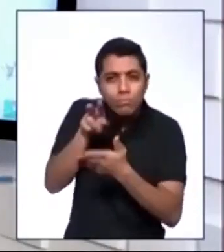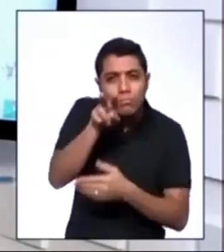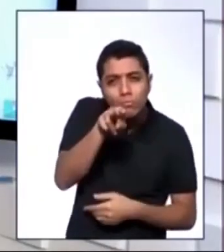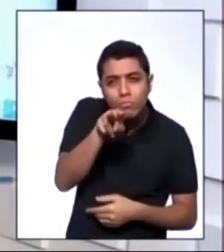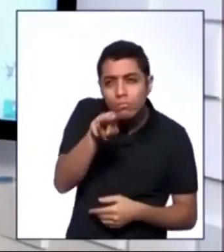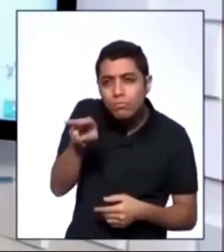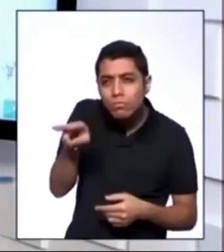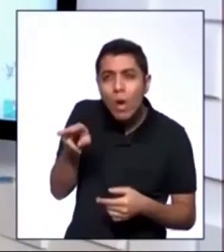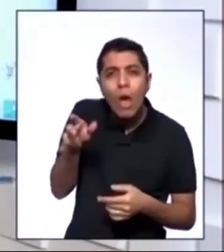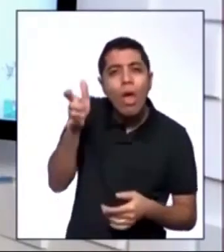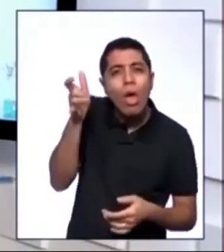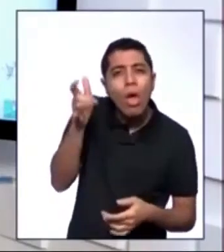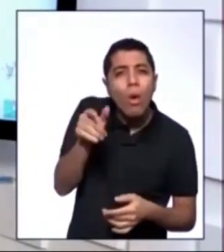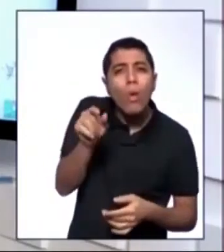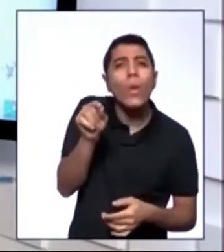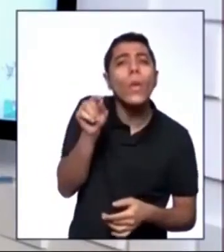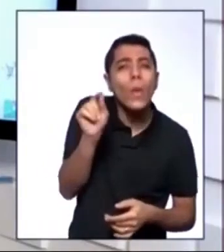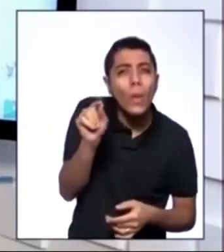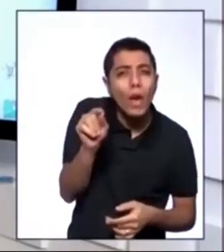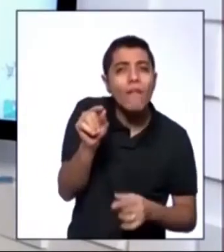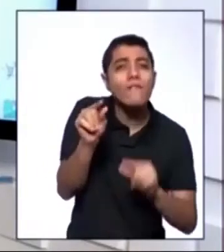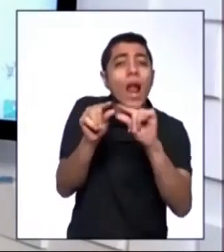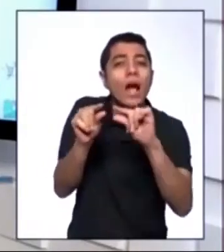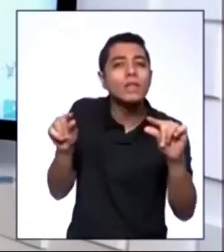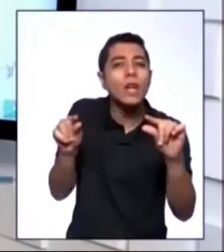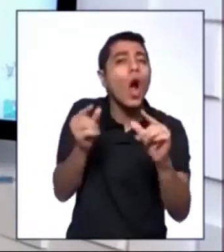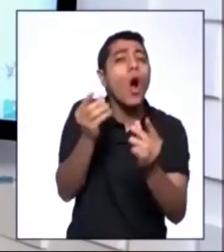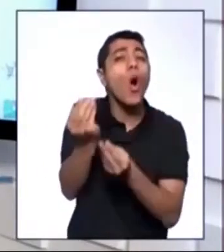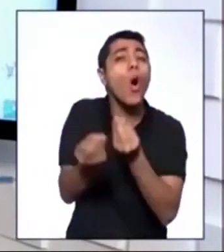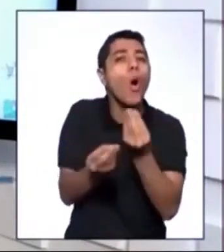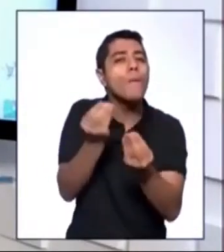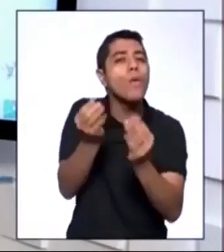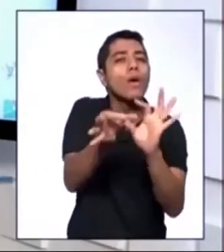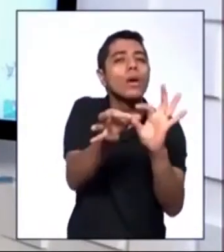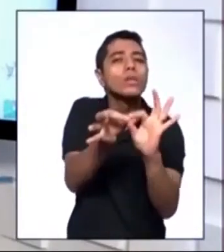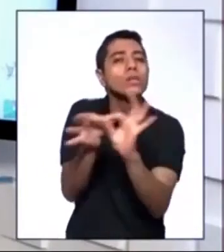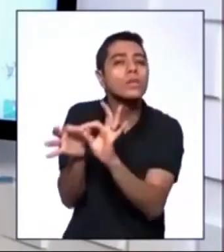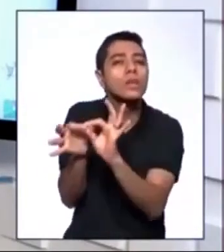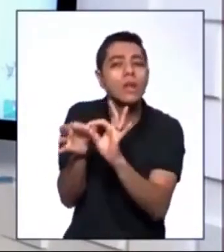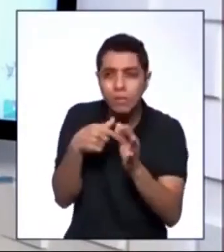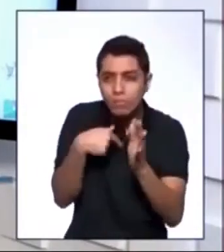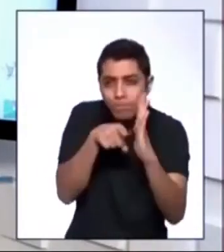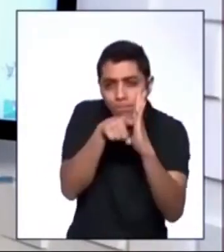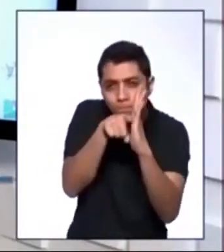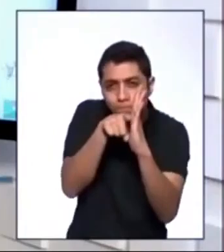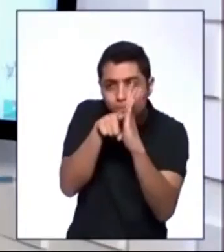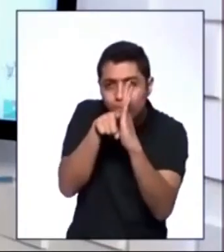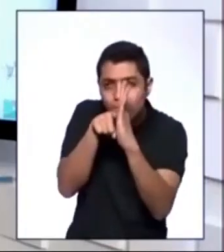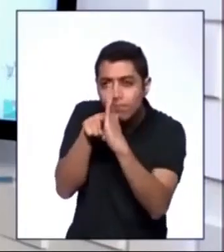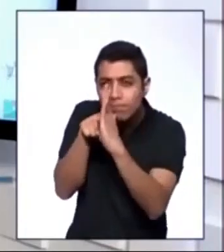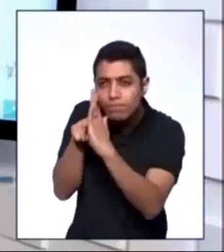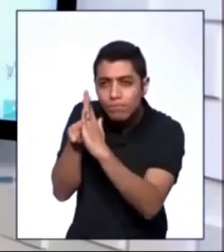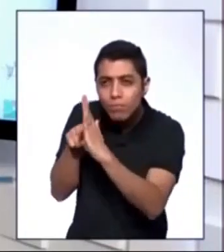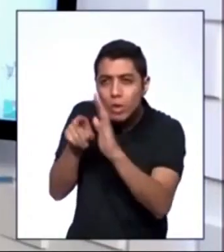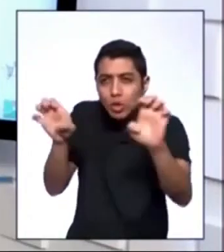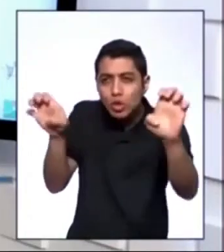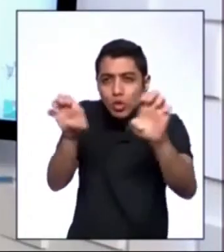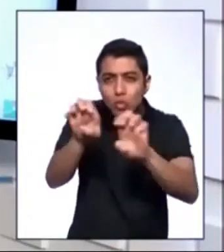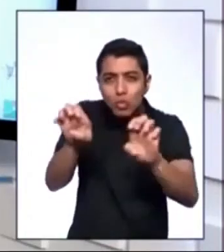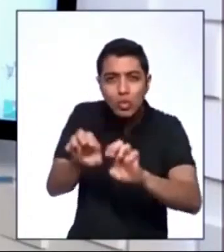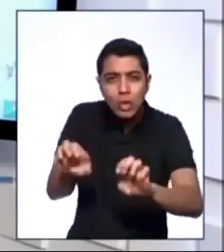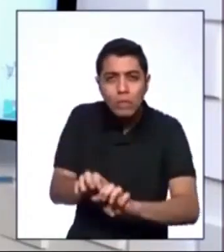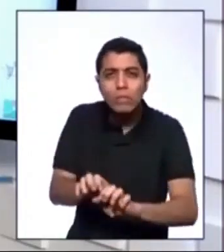tem, na sua construção, como ela se construiu, e eu pego aquela estrutura